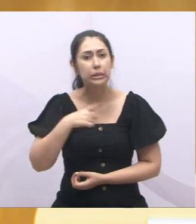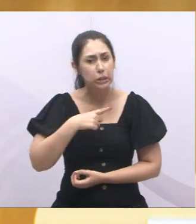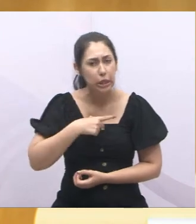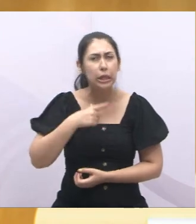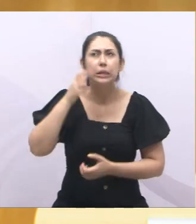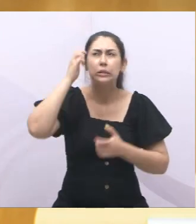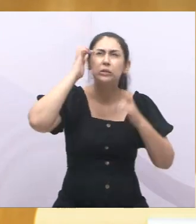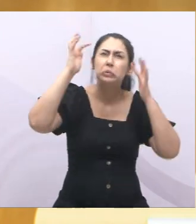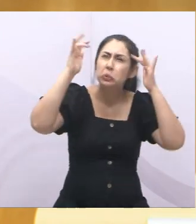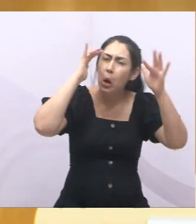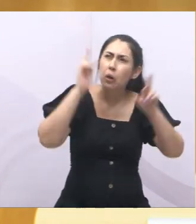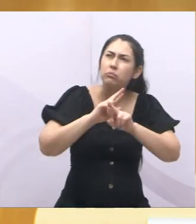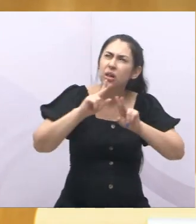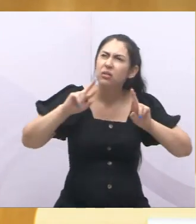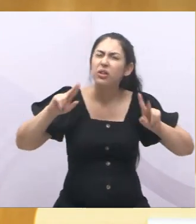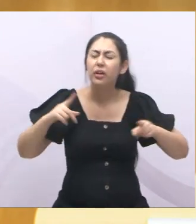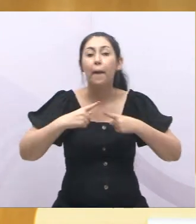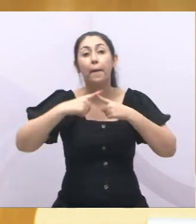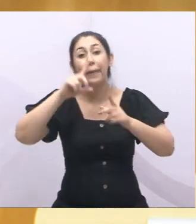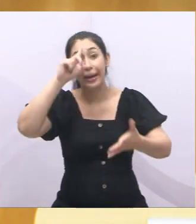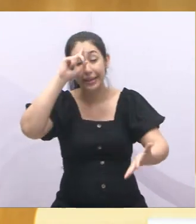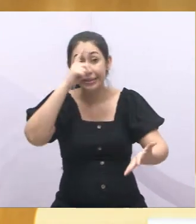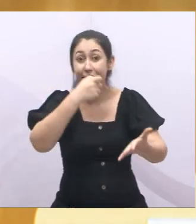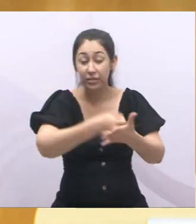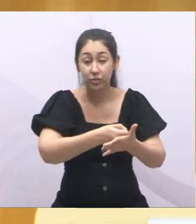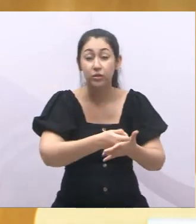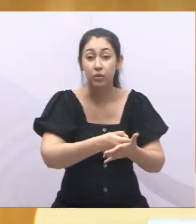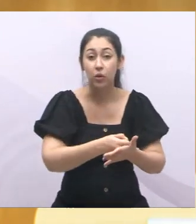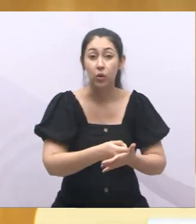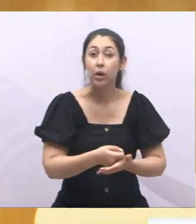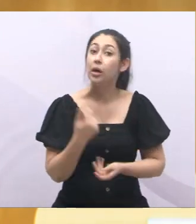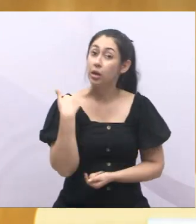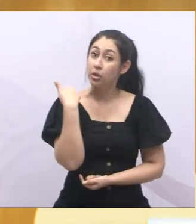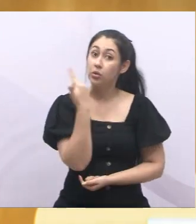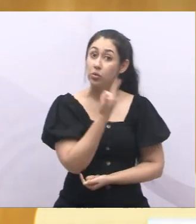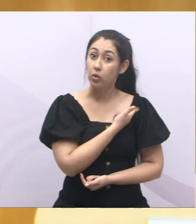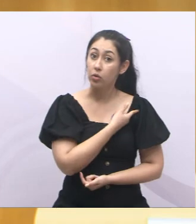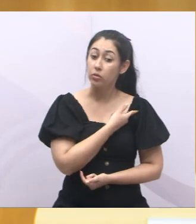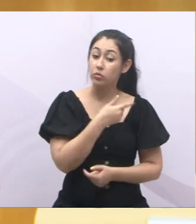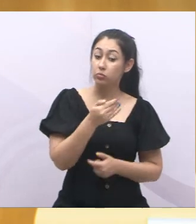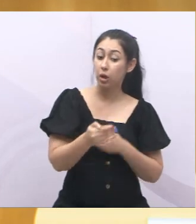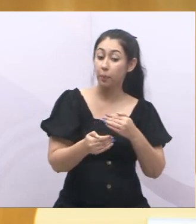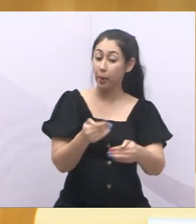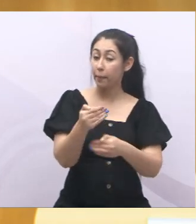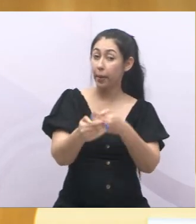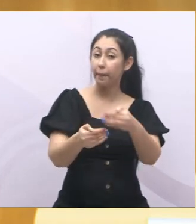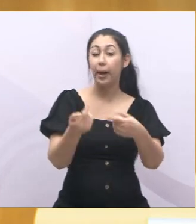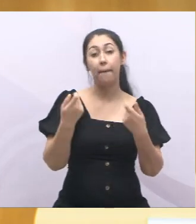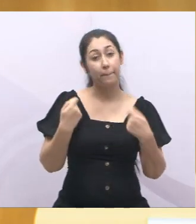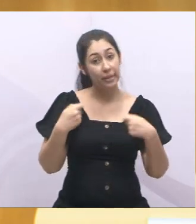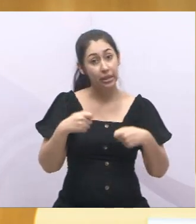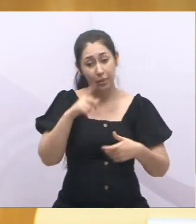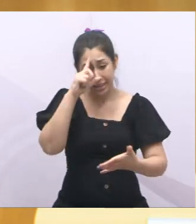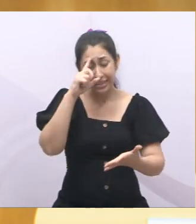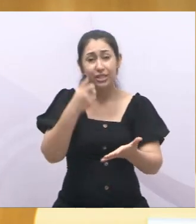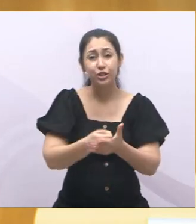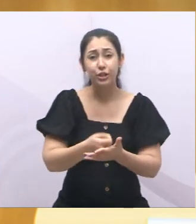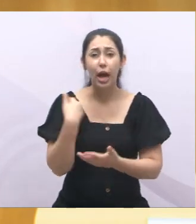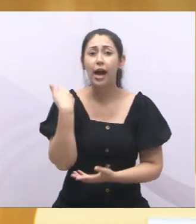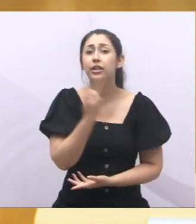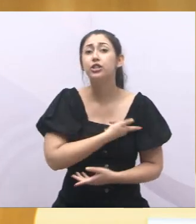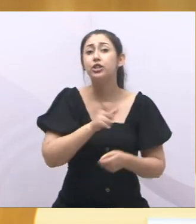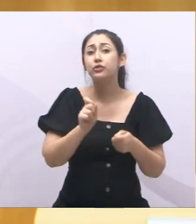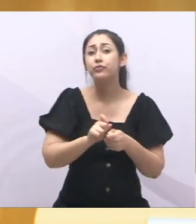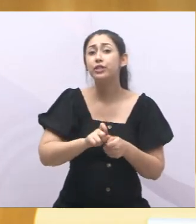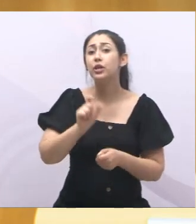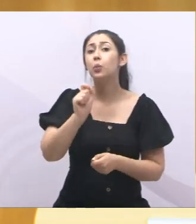sonhos decidiram. E nós, a cada dia, decidiremos o que vamos fazer com